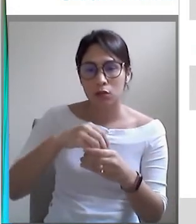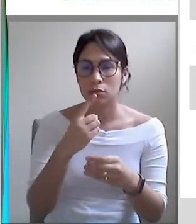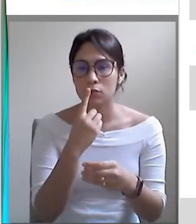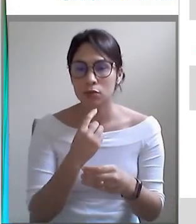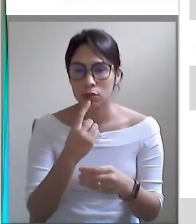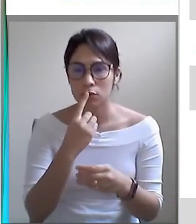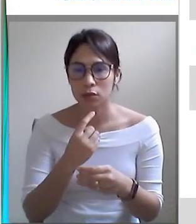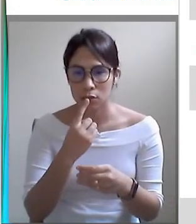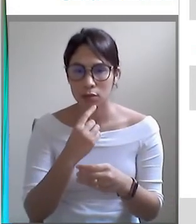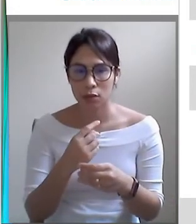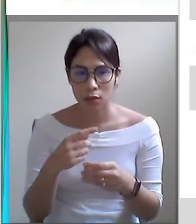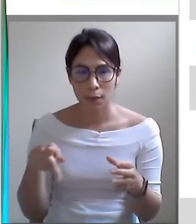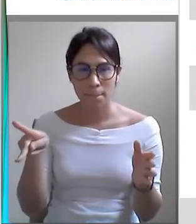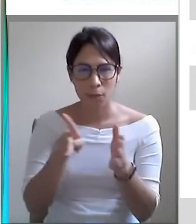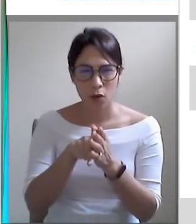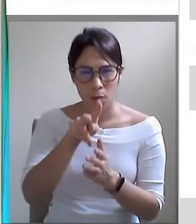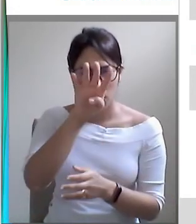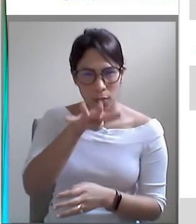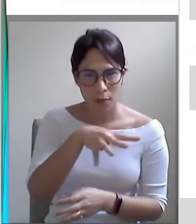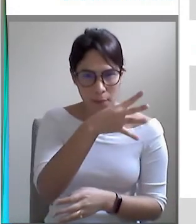eritrograma apresentado nesta tabela.